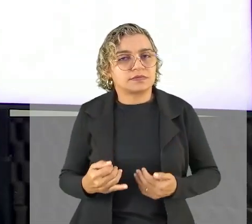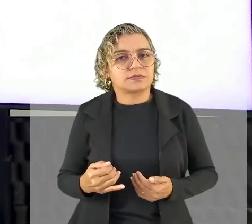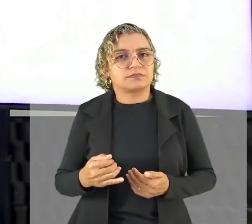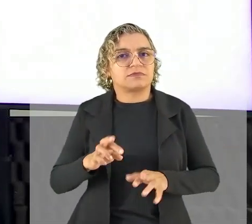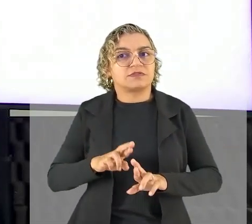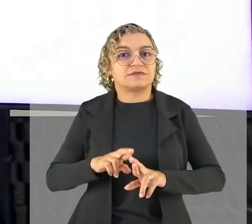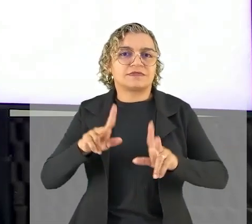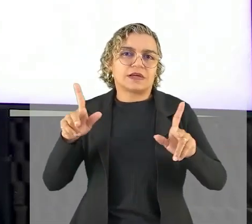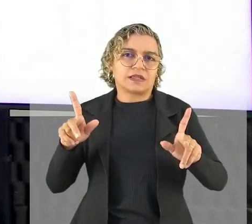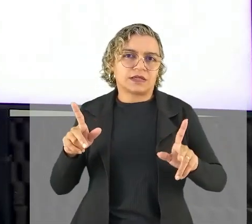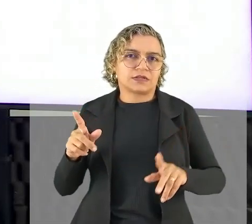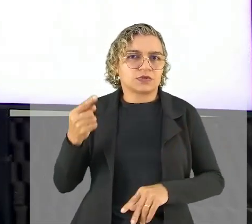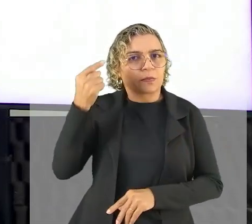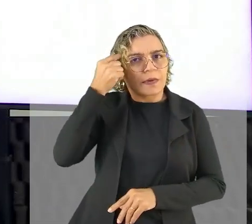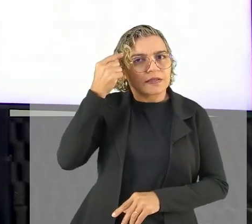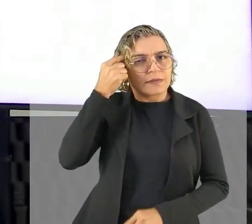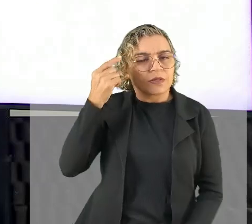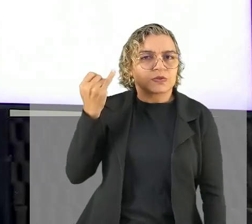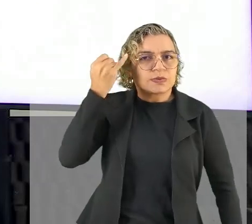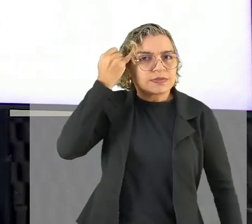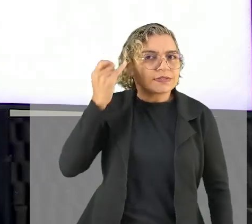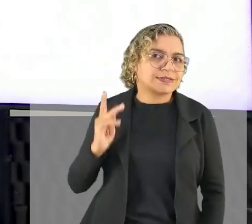pensamento kantiano. Então,